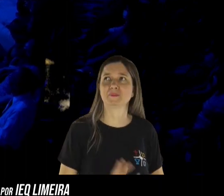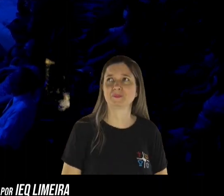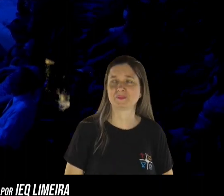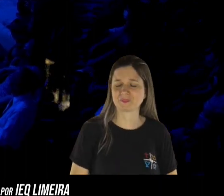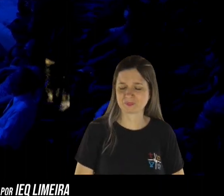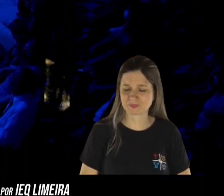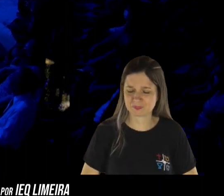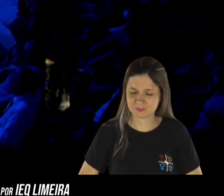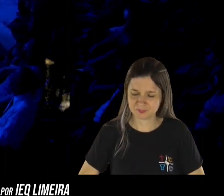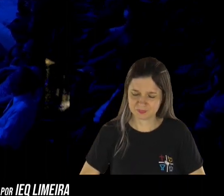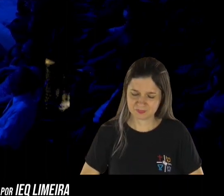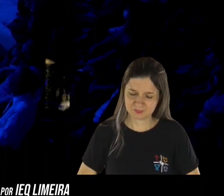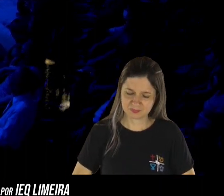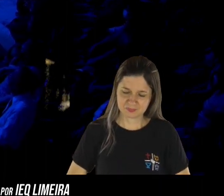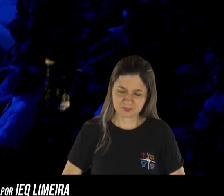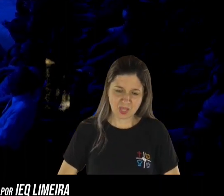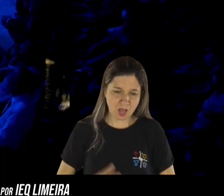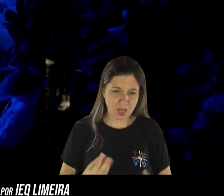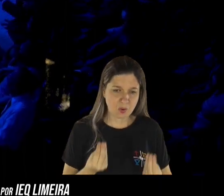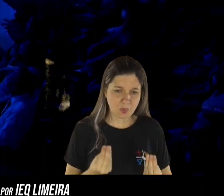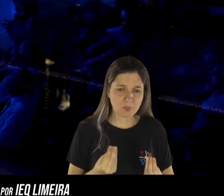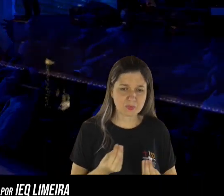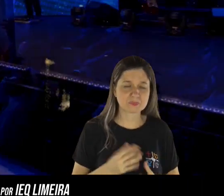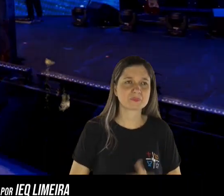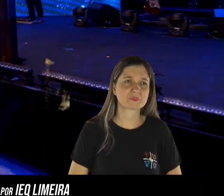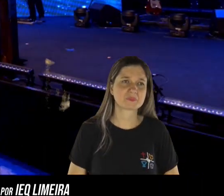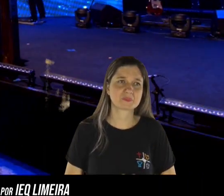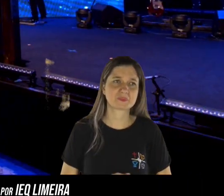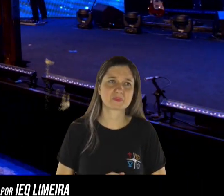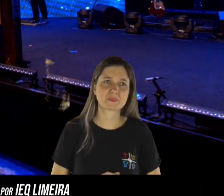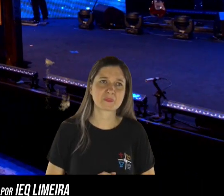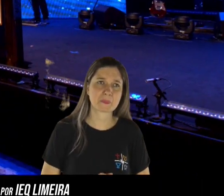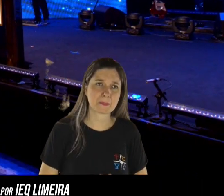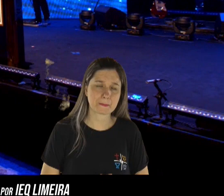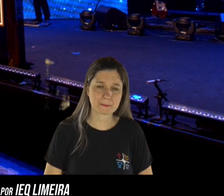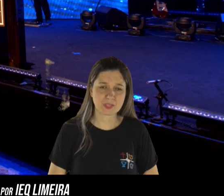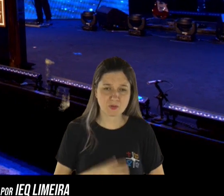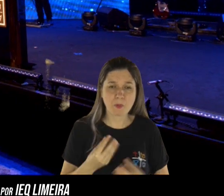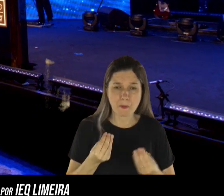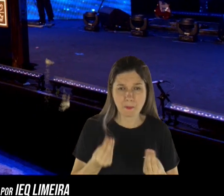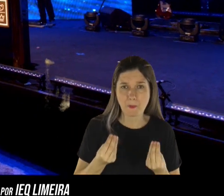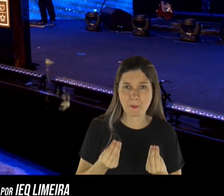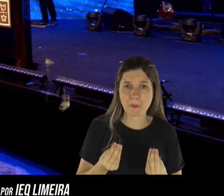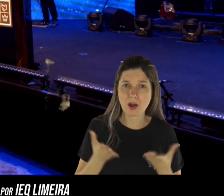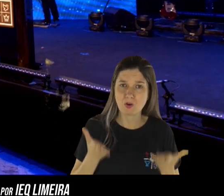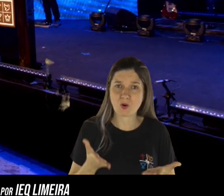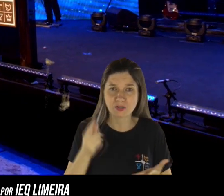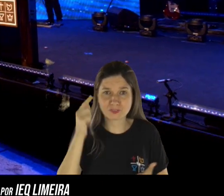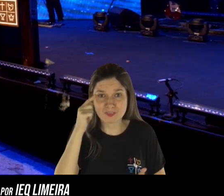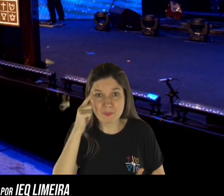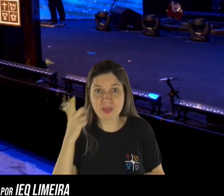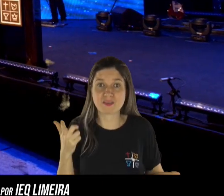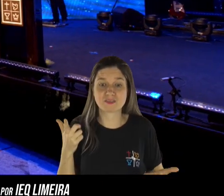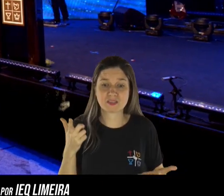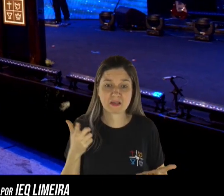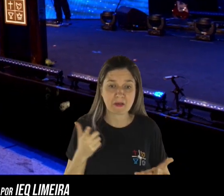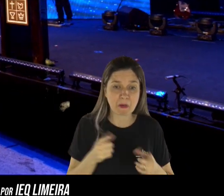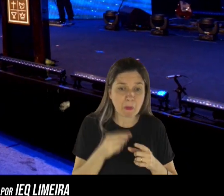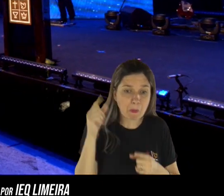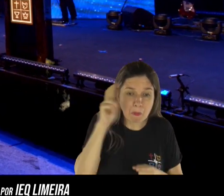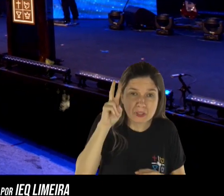fez. Olha onde Deus elevou José e Maria. José era pai de